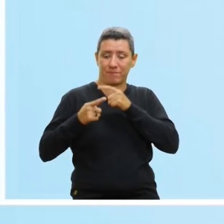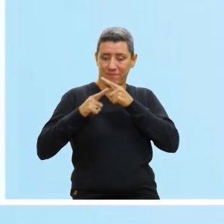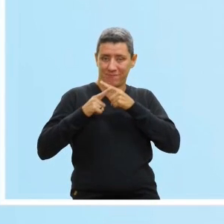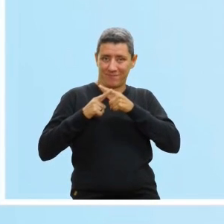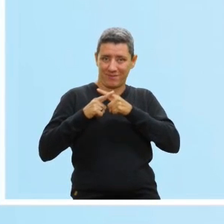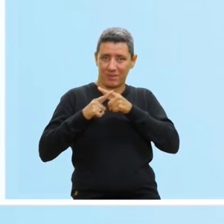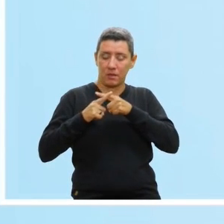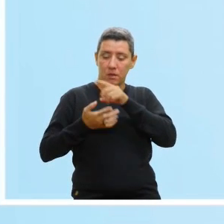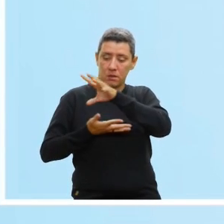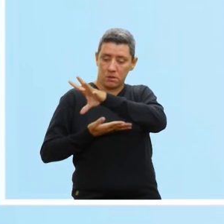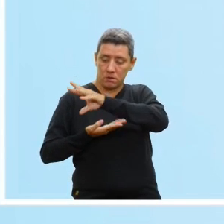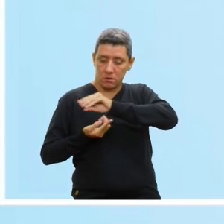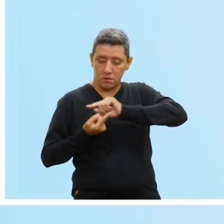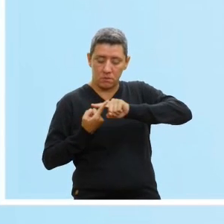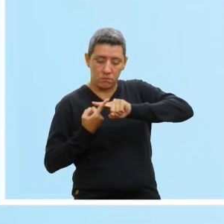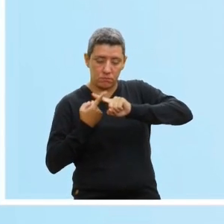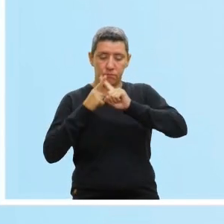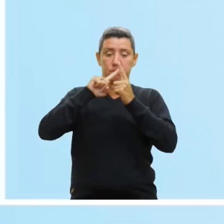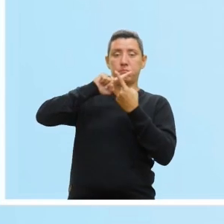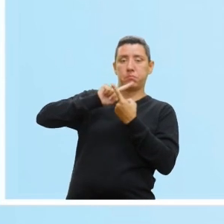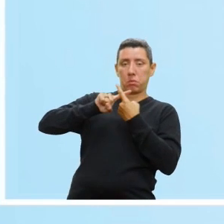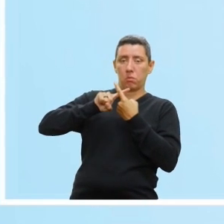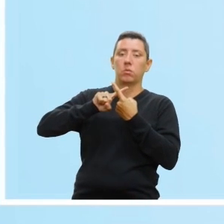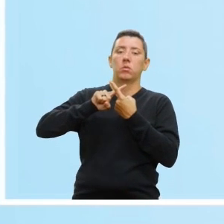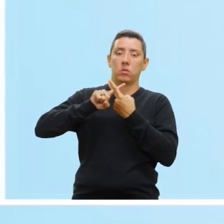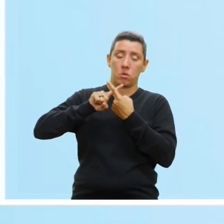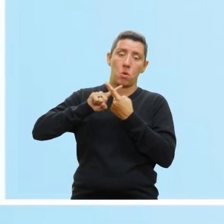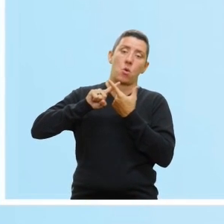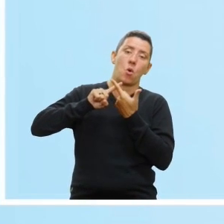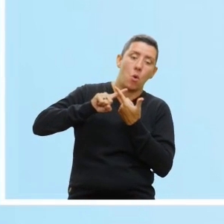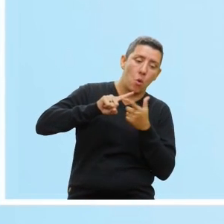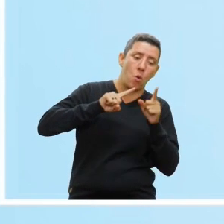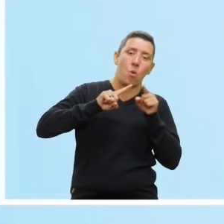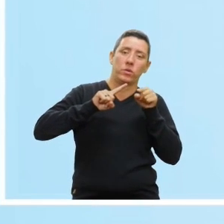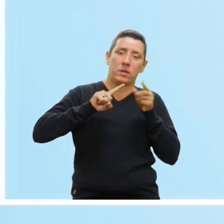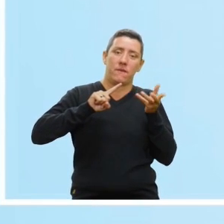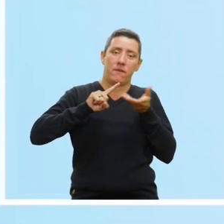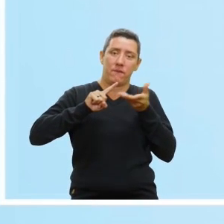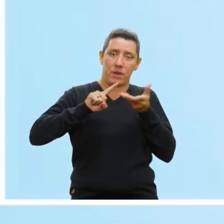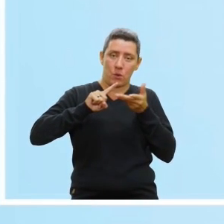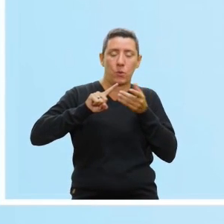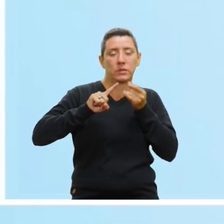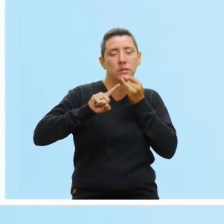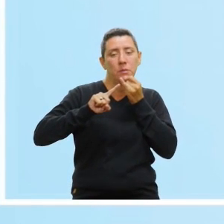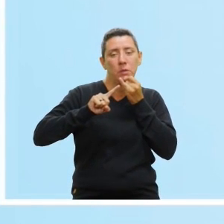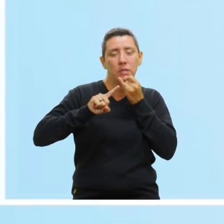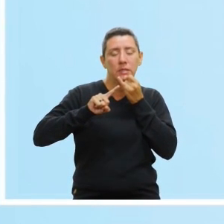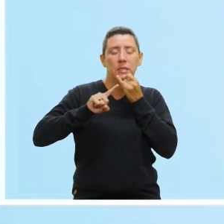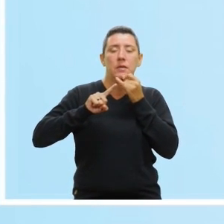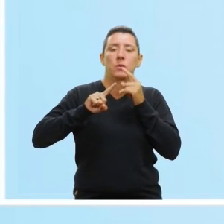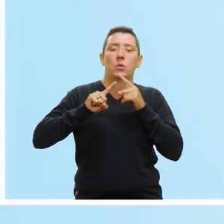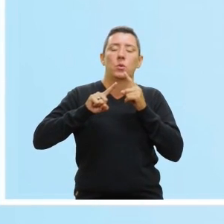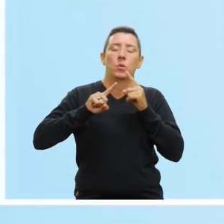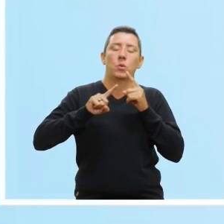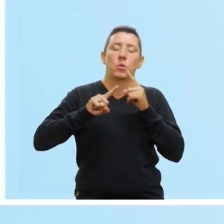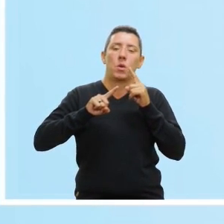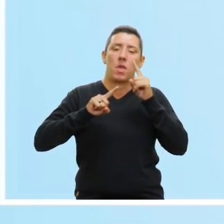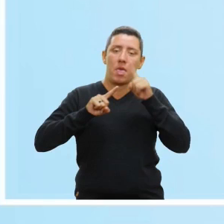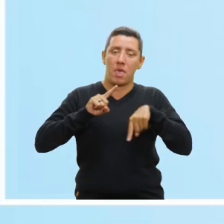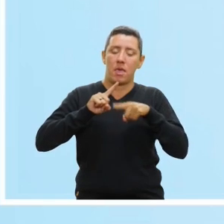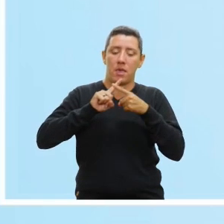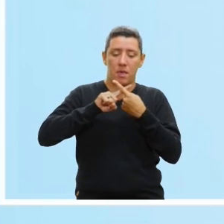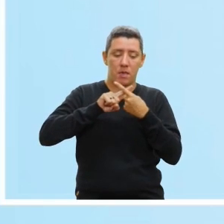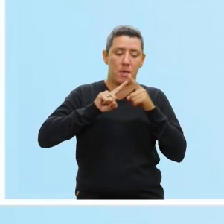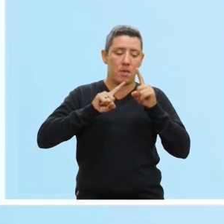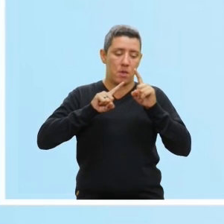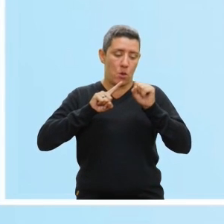uma conversão para uma frequência DWDM, no caso aqui, 3 exemplos. Um transponder converteu